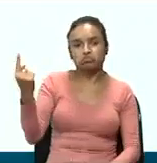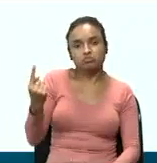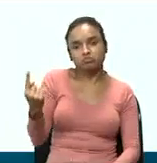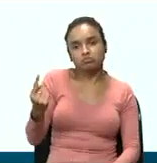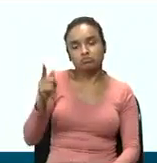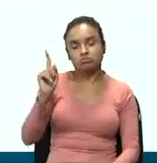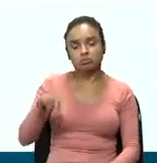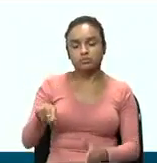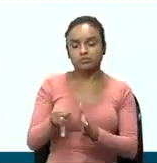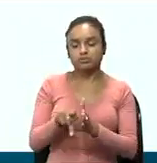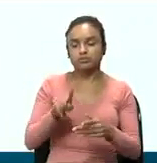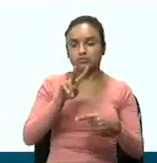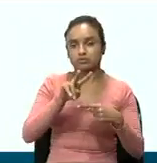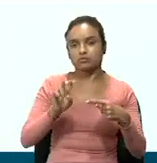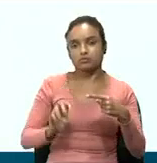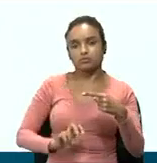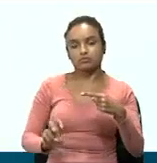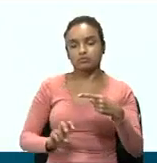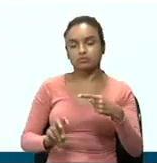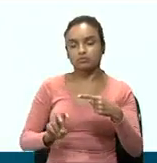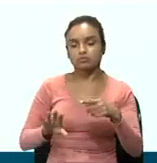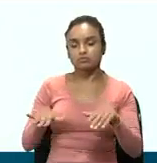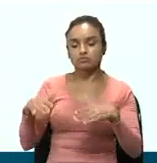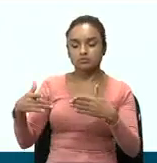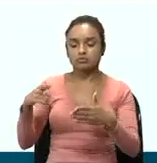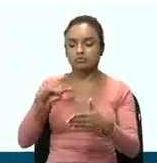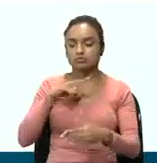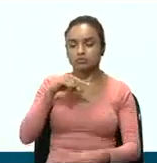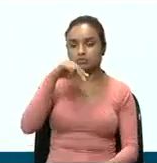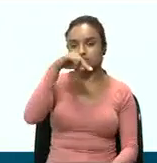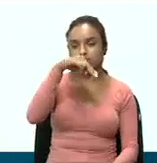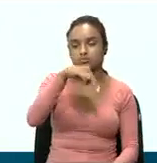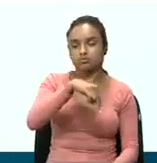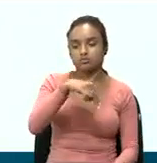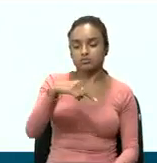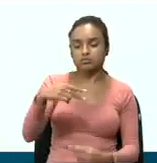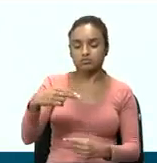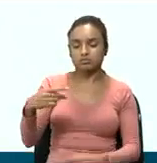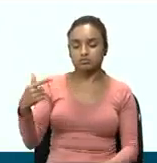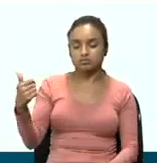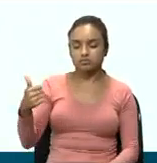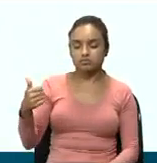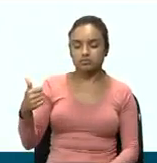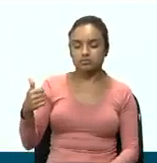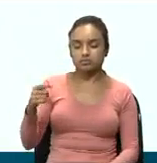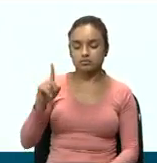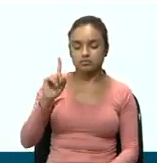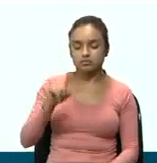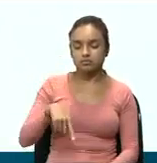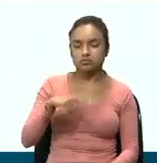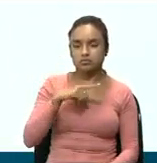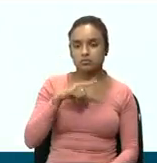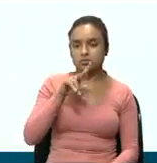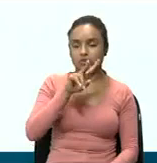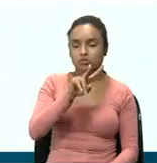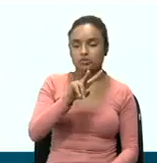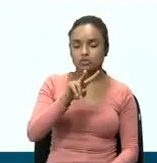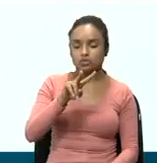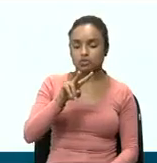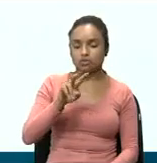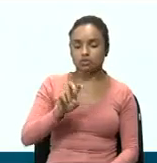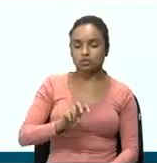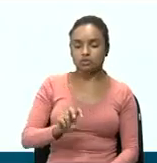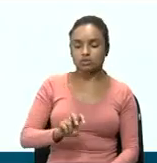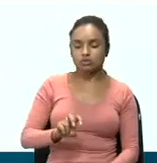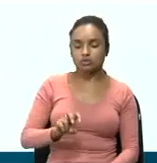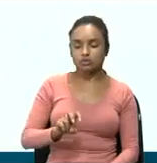próprio 2/5, e quando eu tenho no n igual a 1, o que eu posso ter? Eu posso ter 2/5